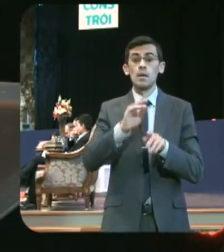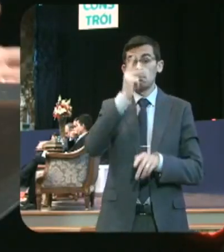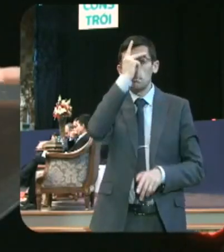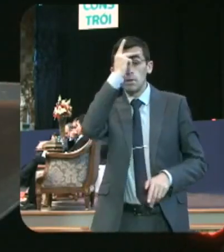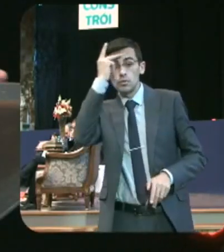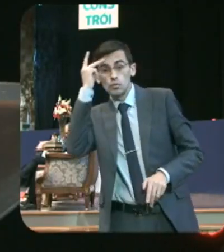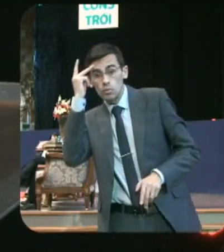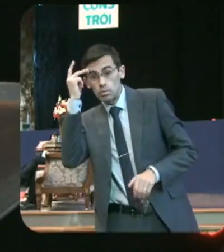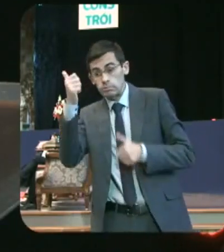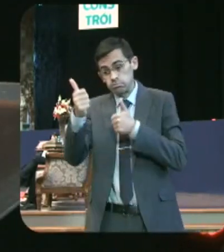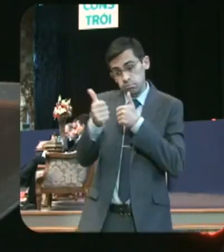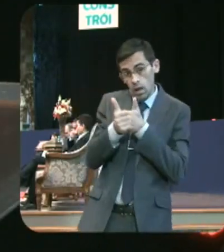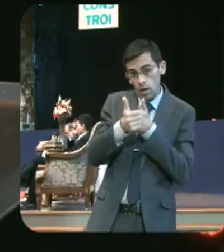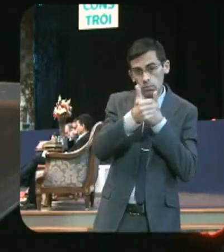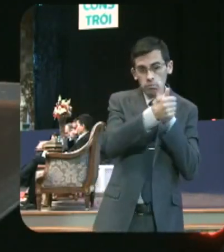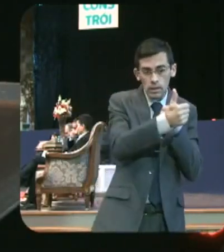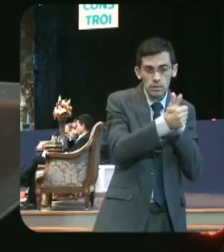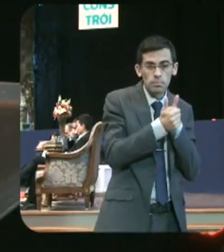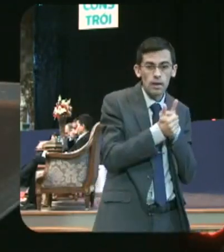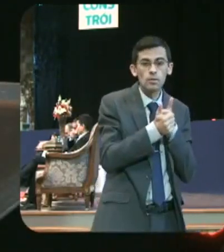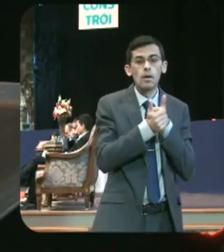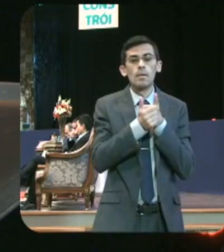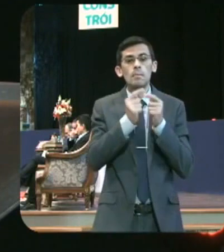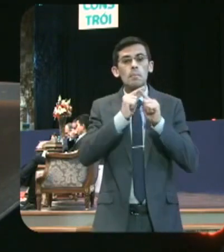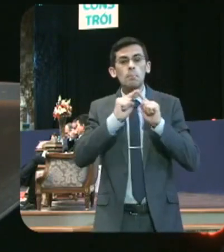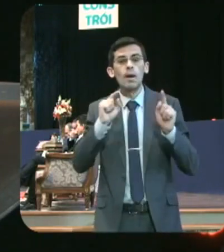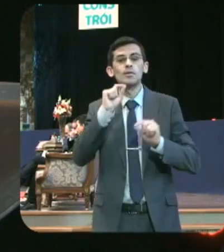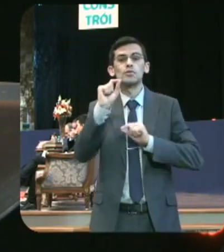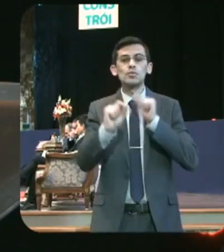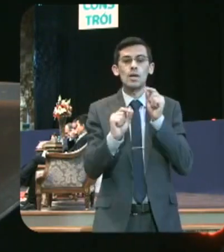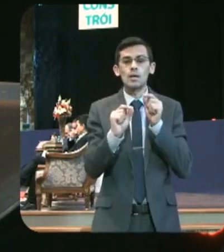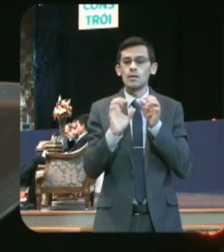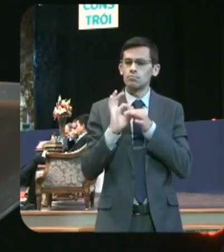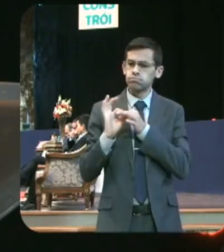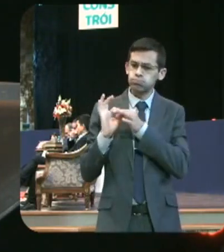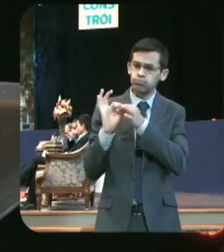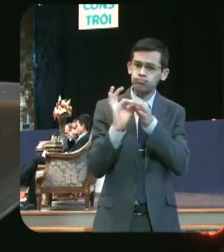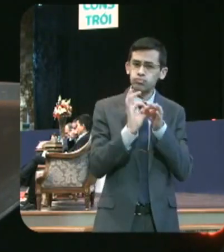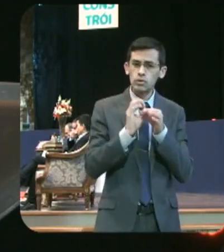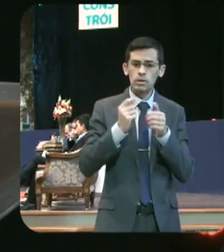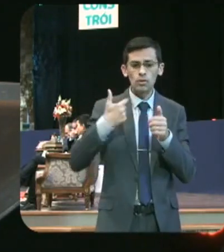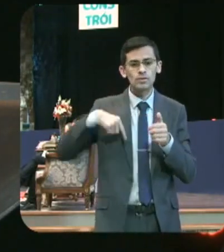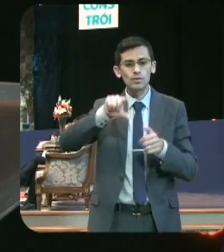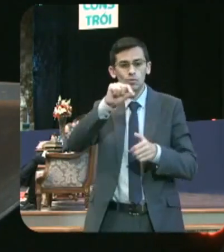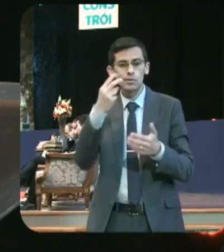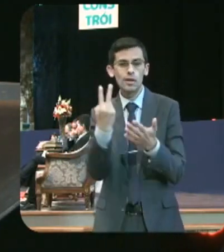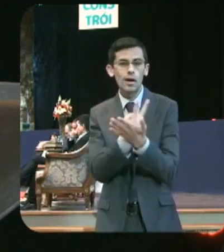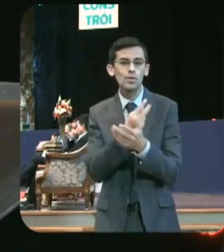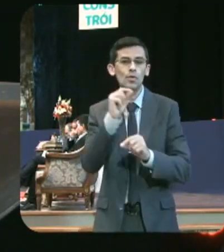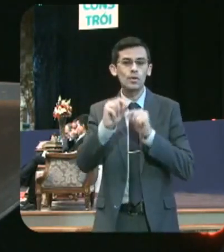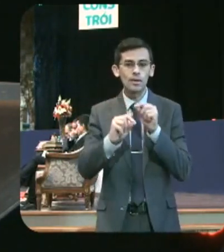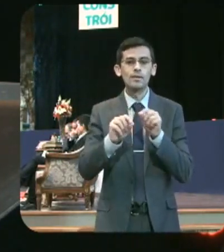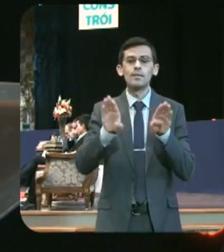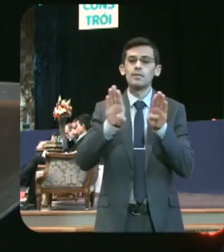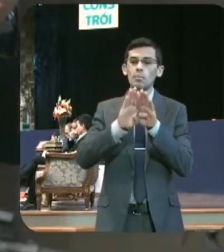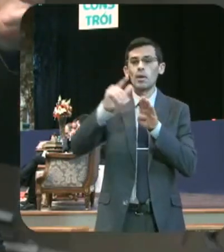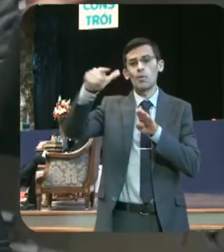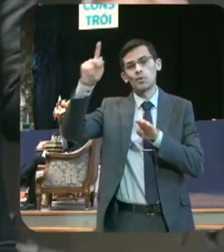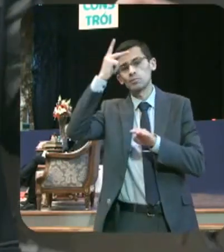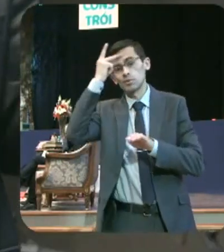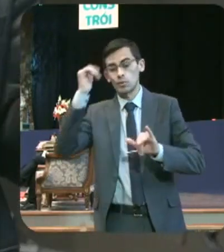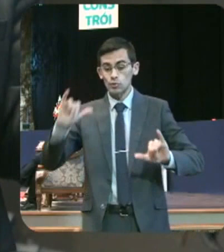pessoas que estão ao nosso redor. E a soma das nossas transgressões afetam